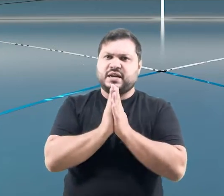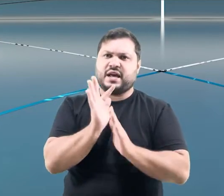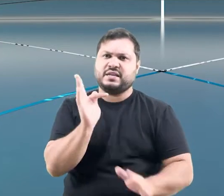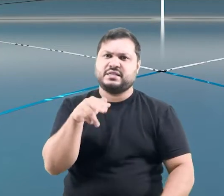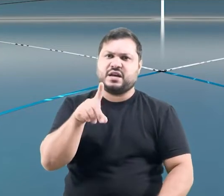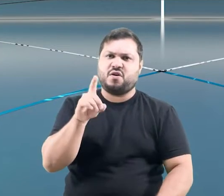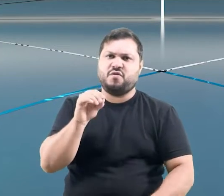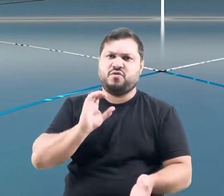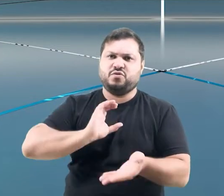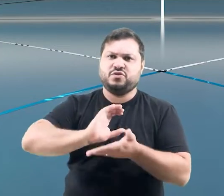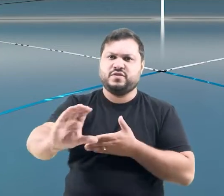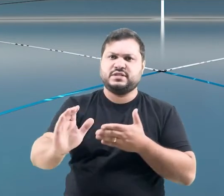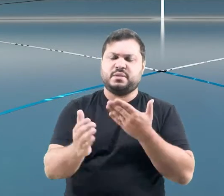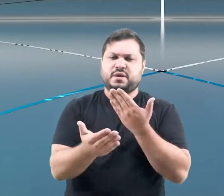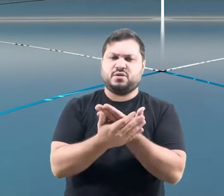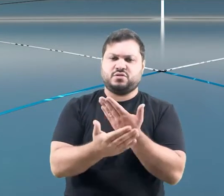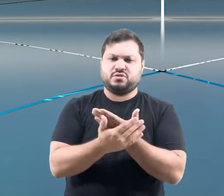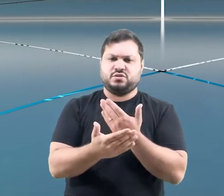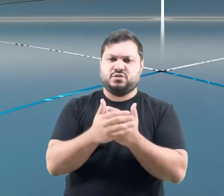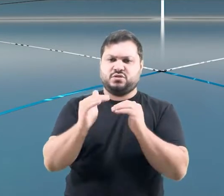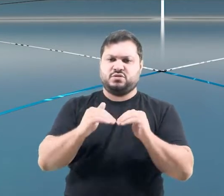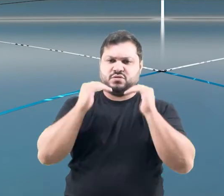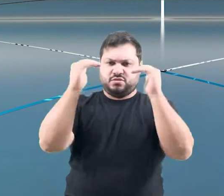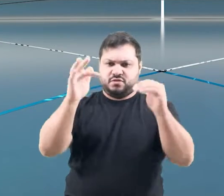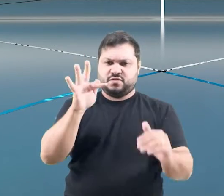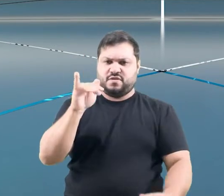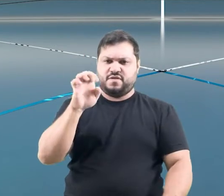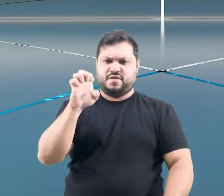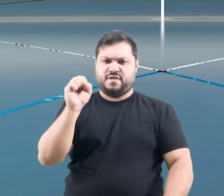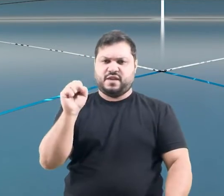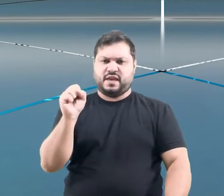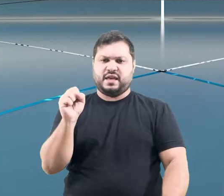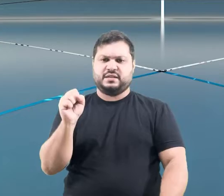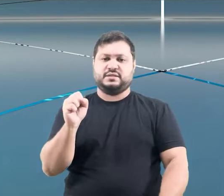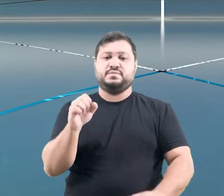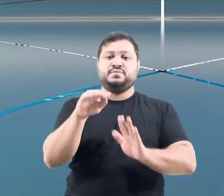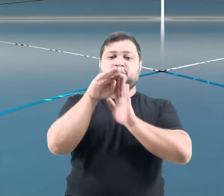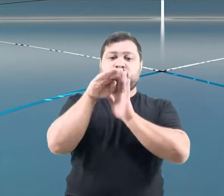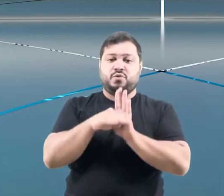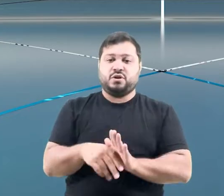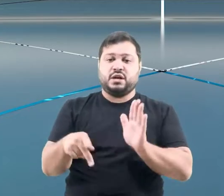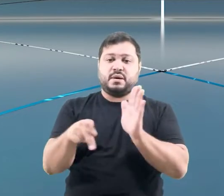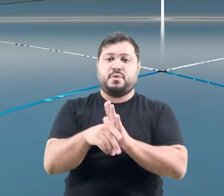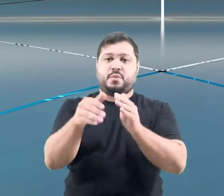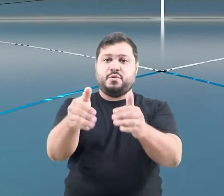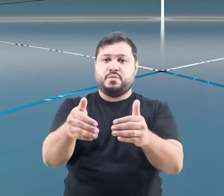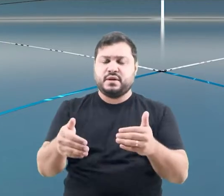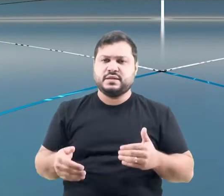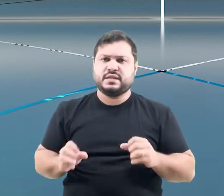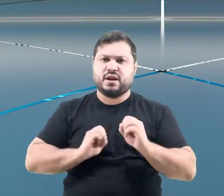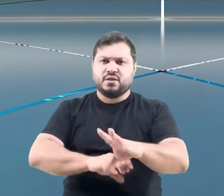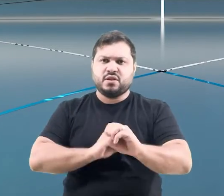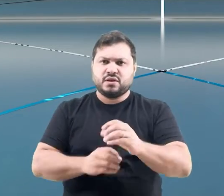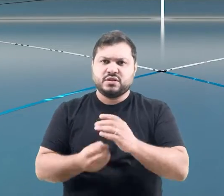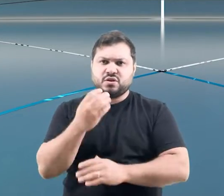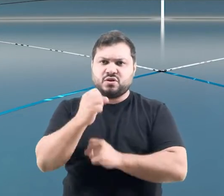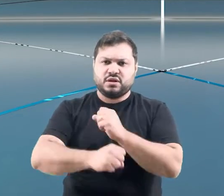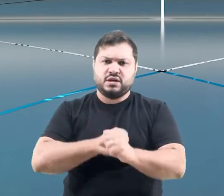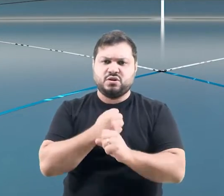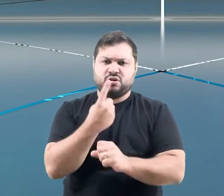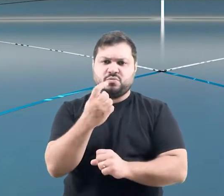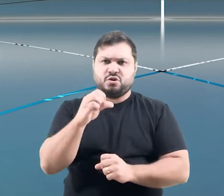ao Fundo de Financiamento ao Estudante do Ensino Superior, o FIES. Um programa do Ministério da Educação, criado